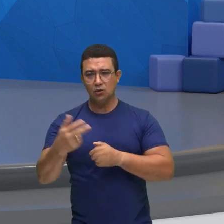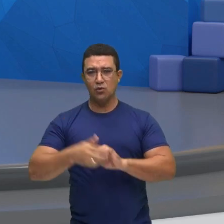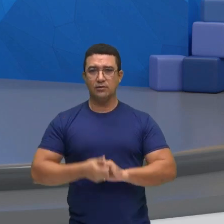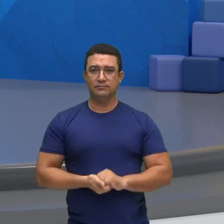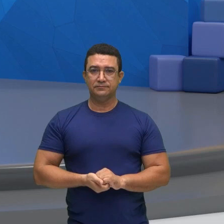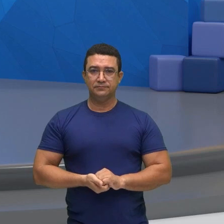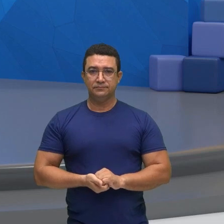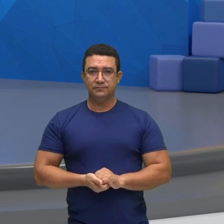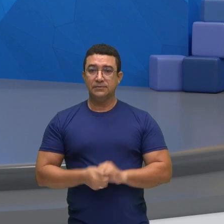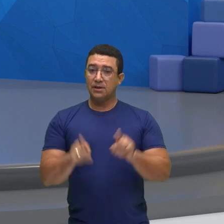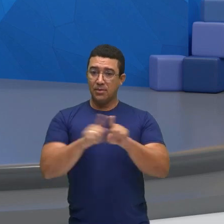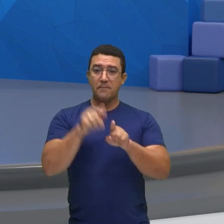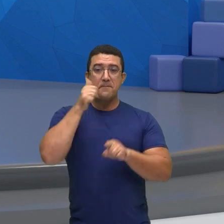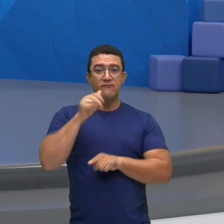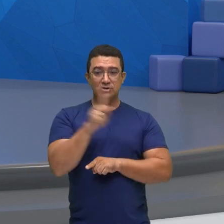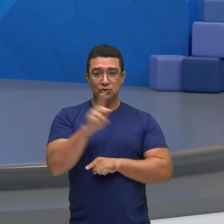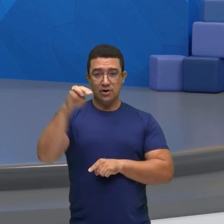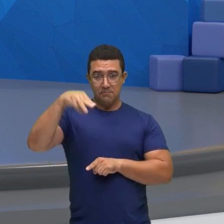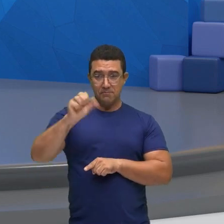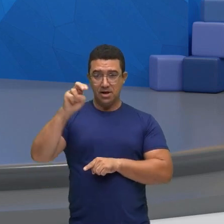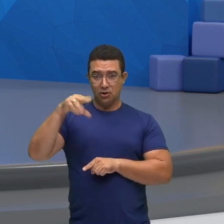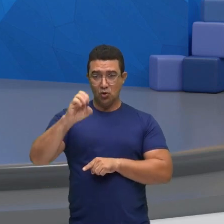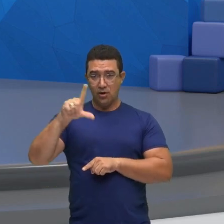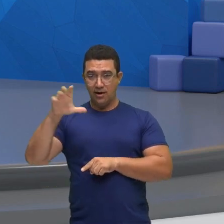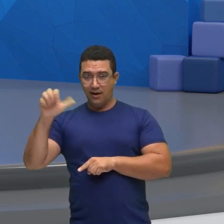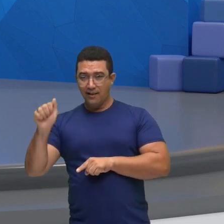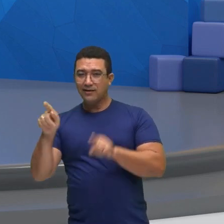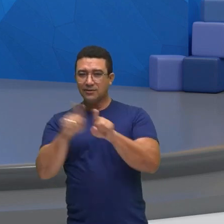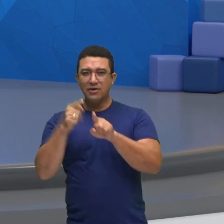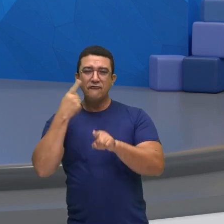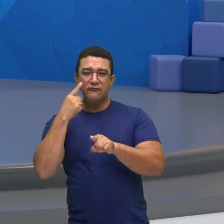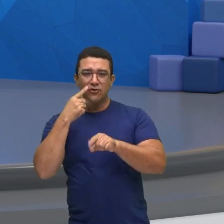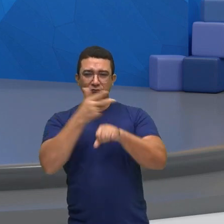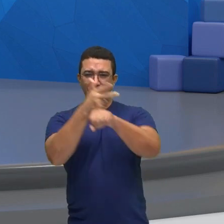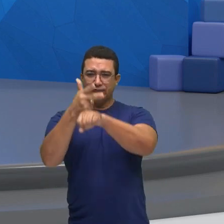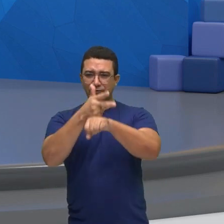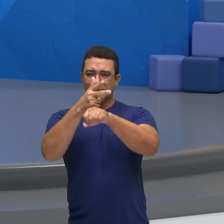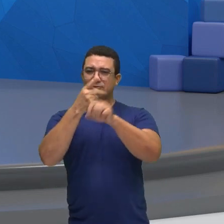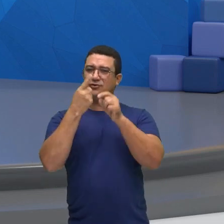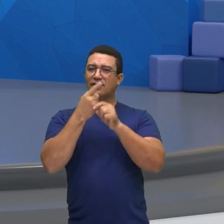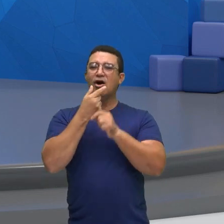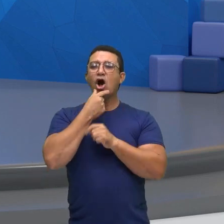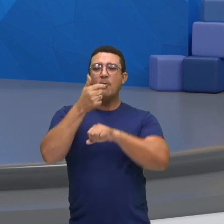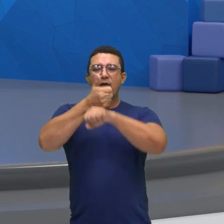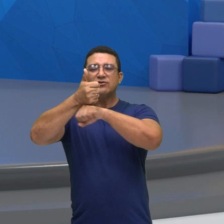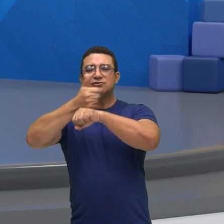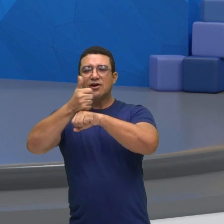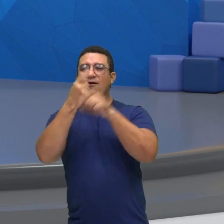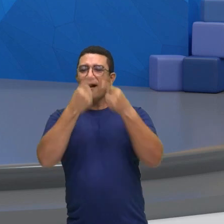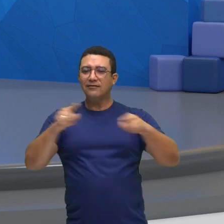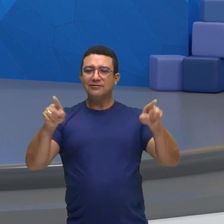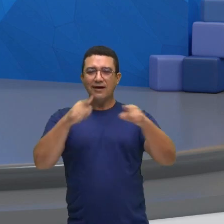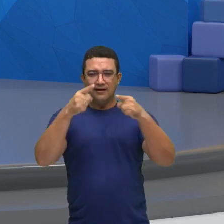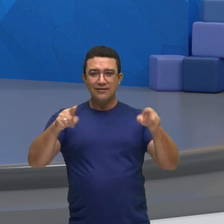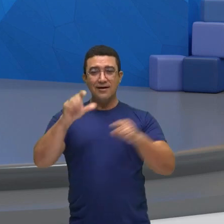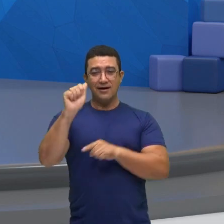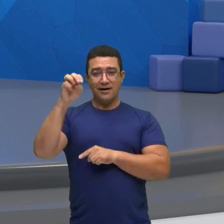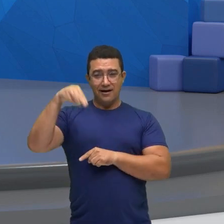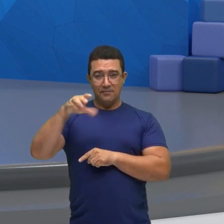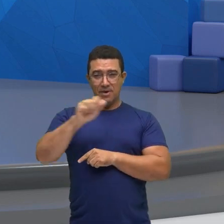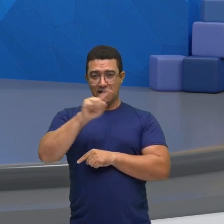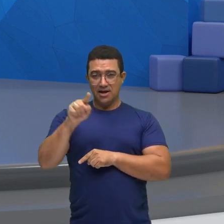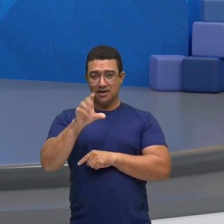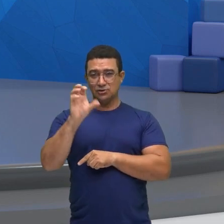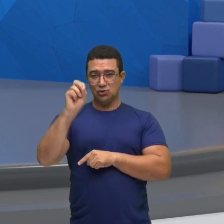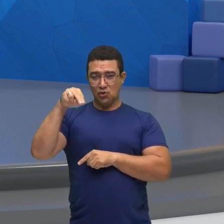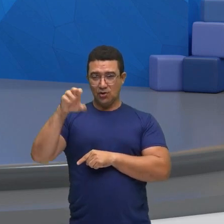professora Manuela. E trouxemos aí o clipe, né, do Nicolás Júnior, falando ali do amazonês com termos muito mais ricos,